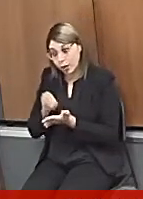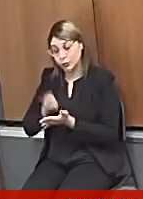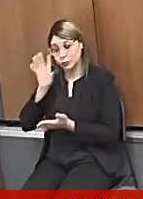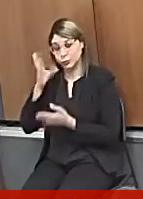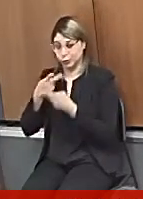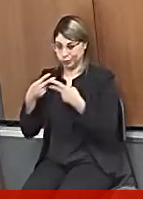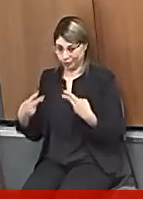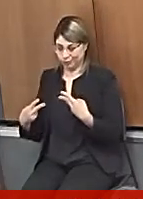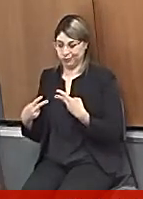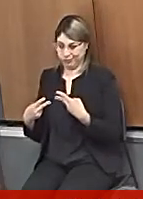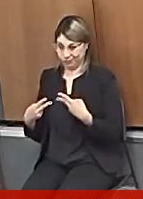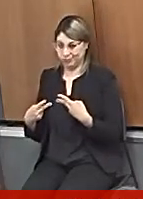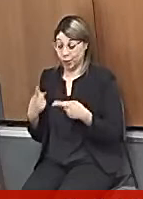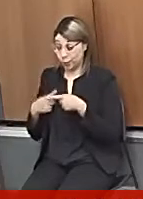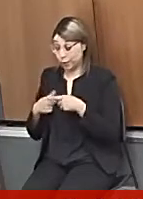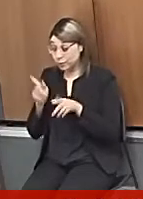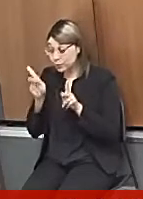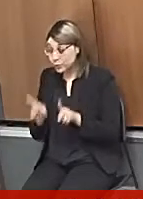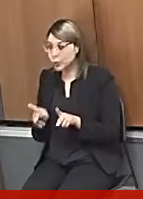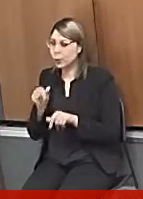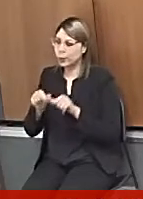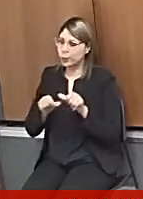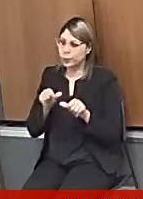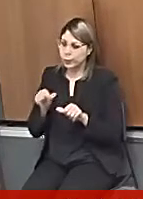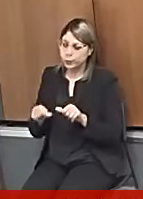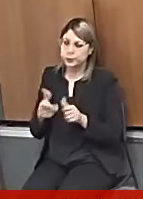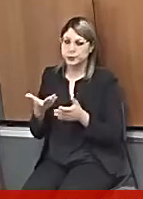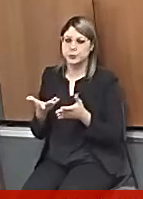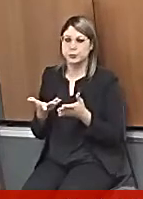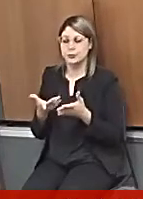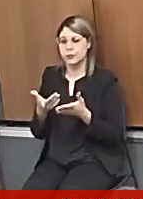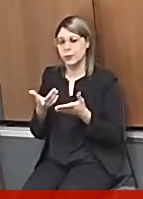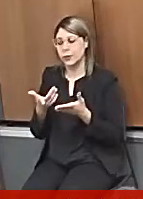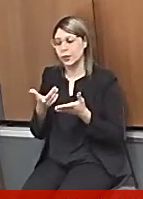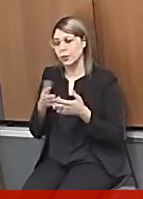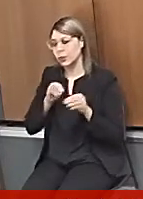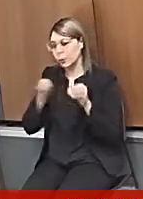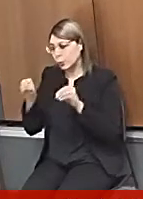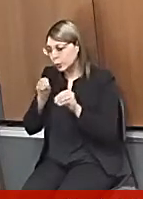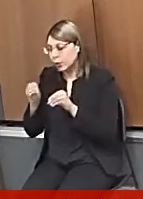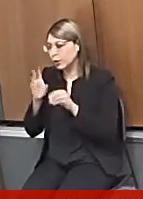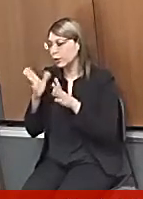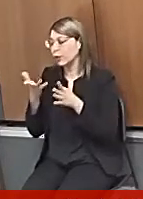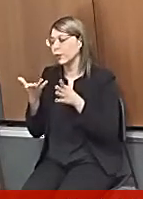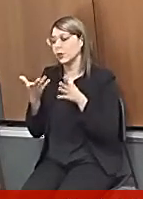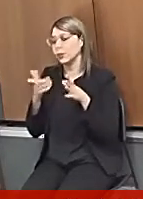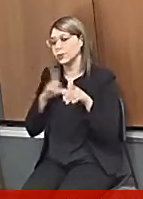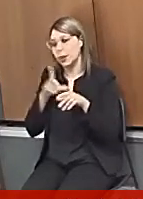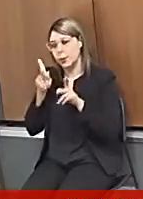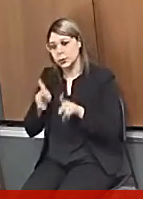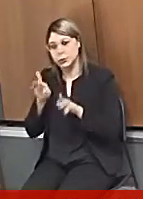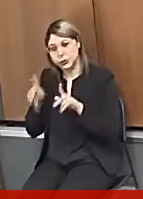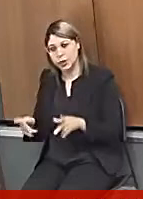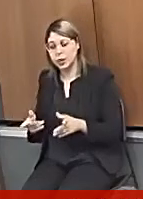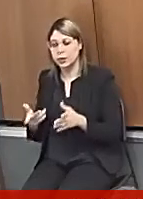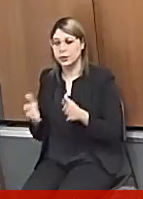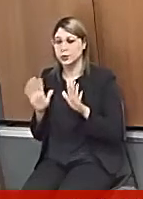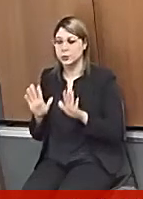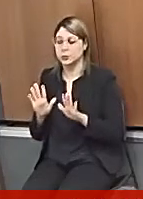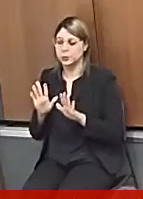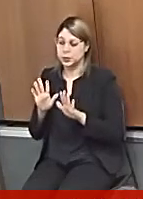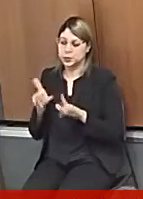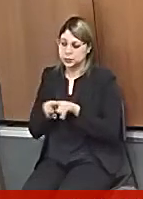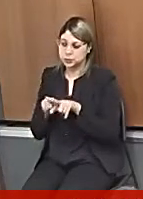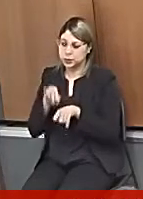decisões porque também as pessoas mudam foram mudando os interlocutores nossa parte até mantinha dos mais da parte do inss sempre